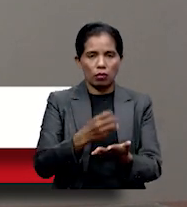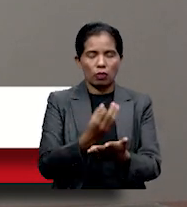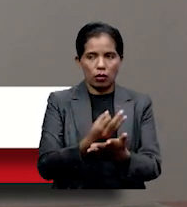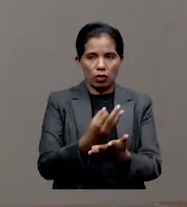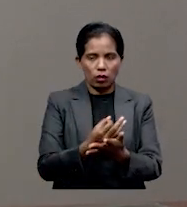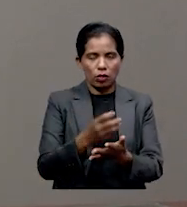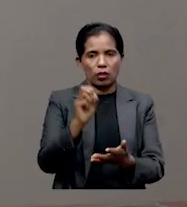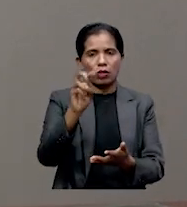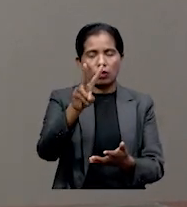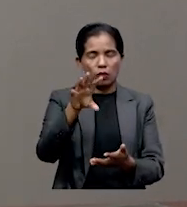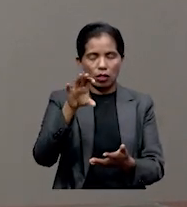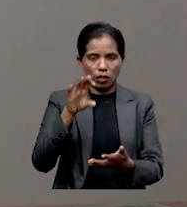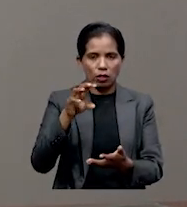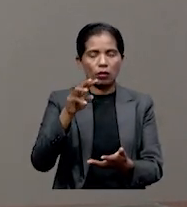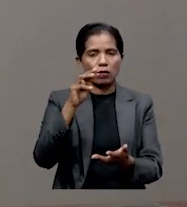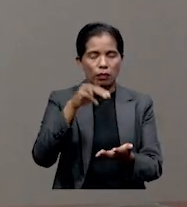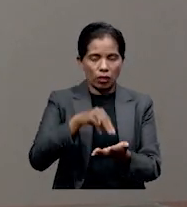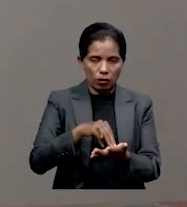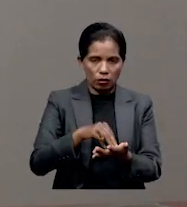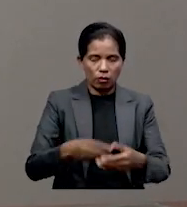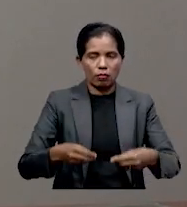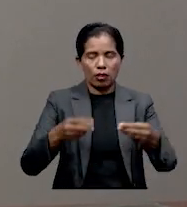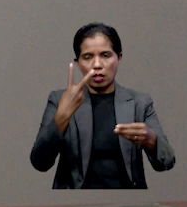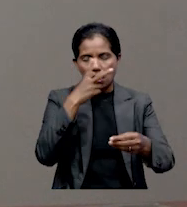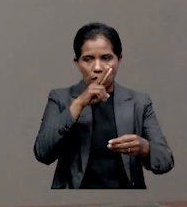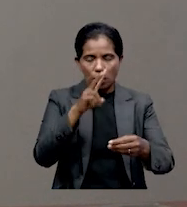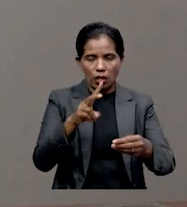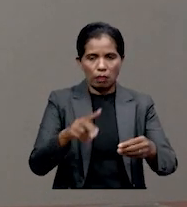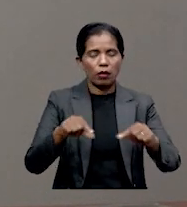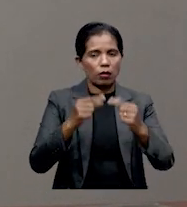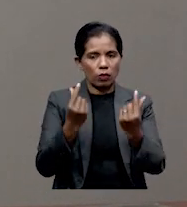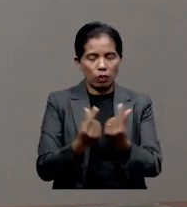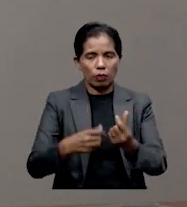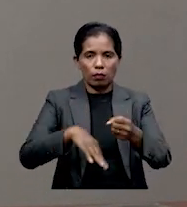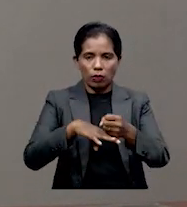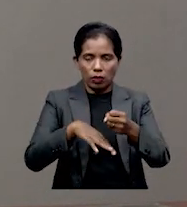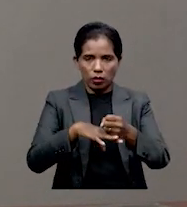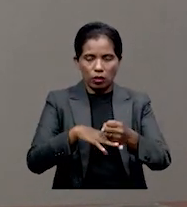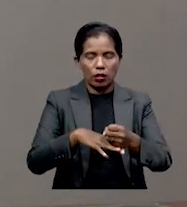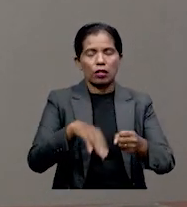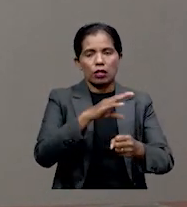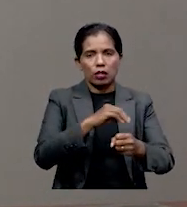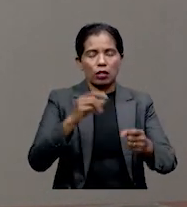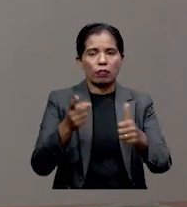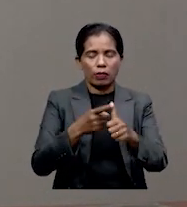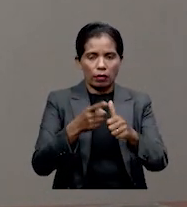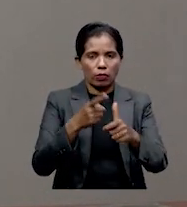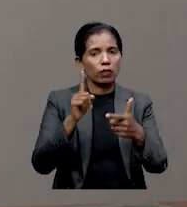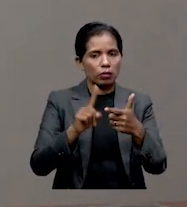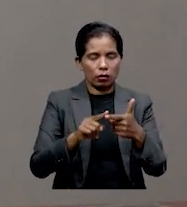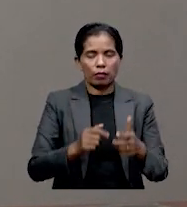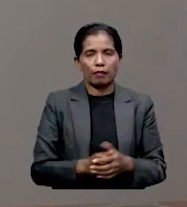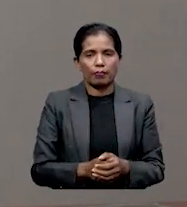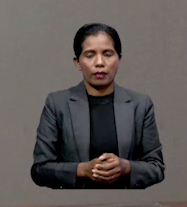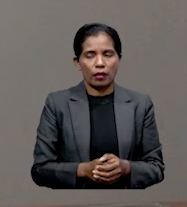200.000 ne ba operacionais no mos ba ia liga a klubu sira primeiro divisão no segundo divisão tamba